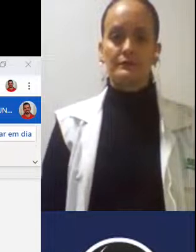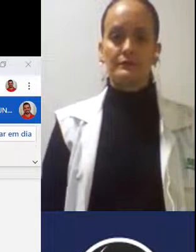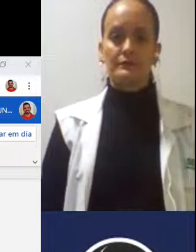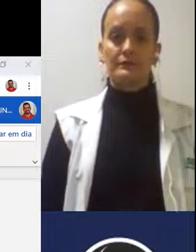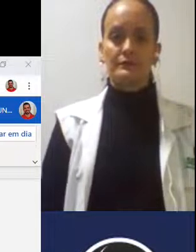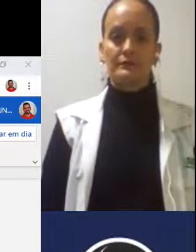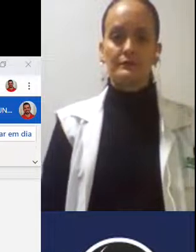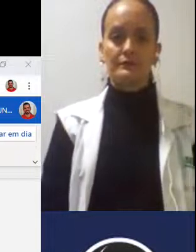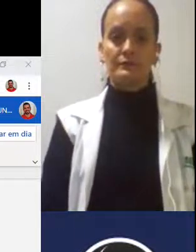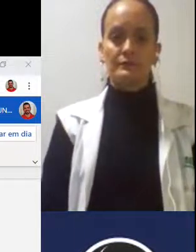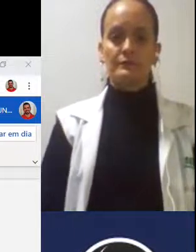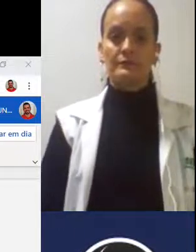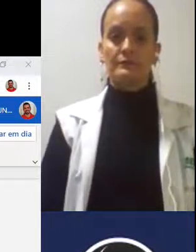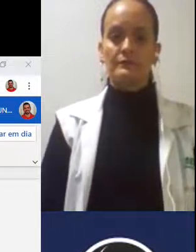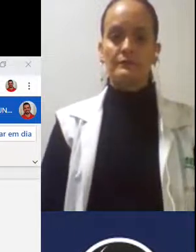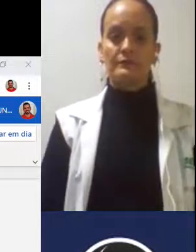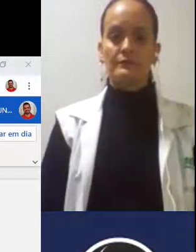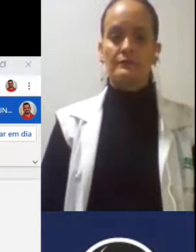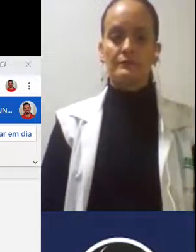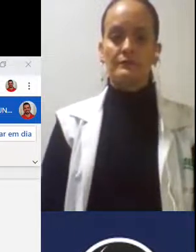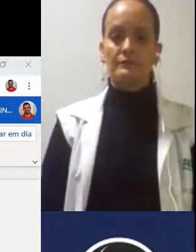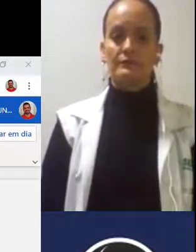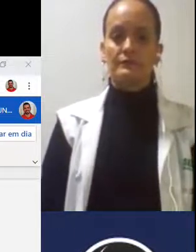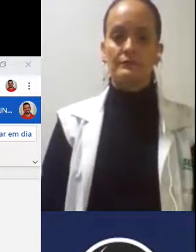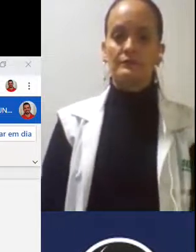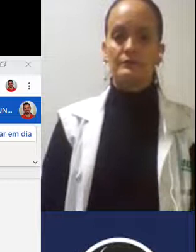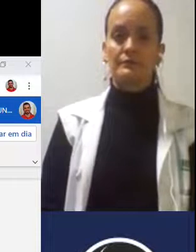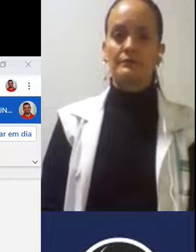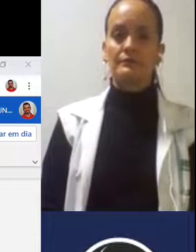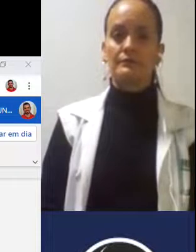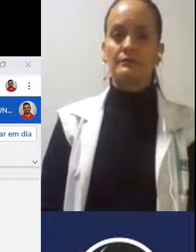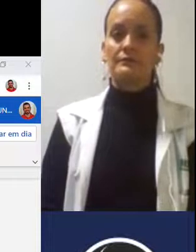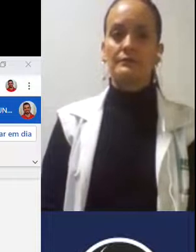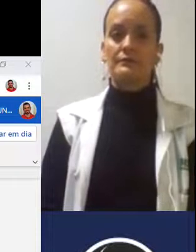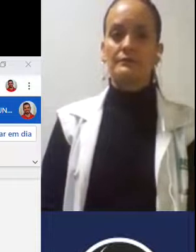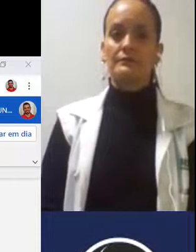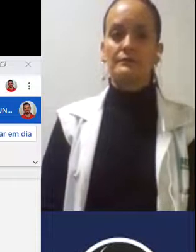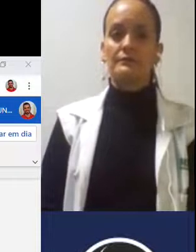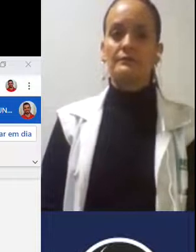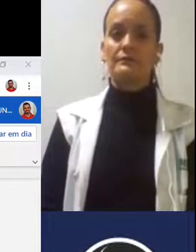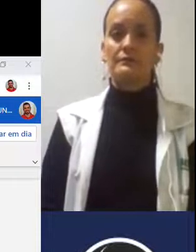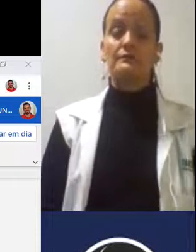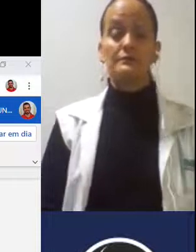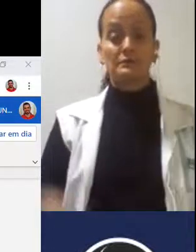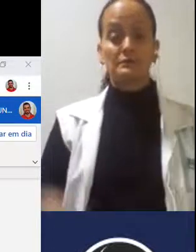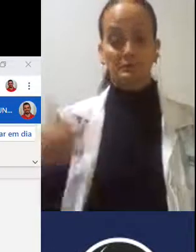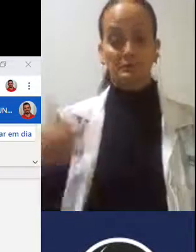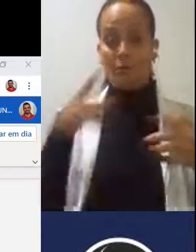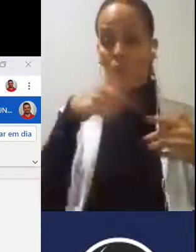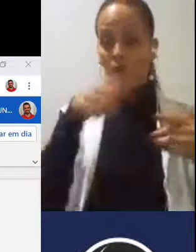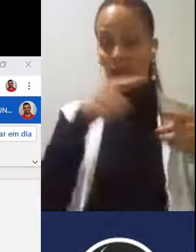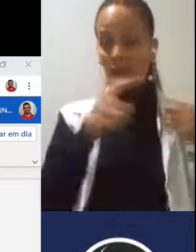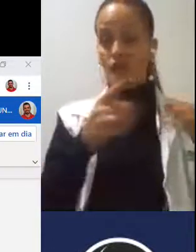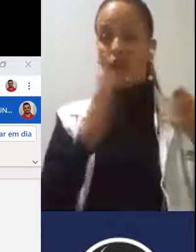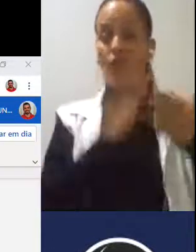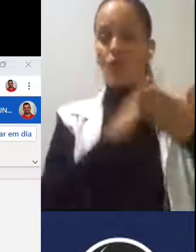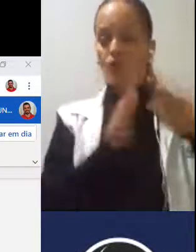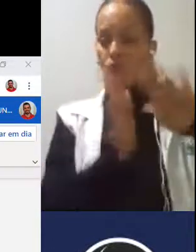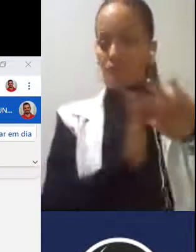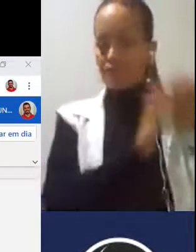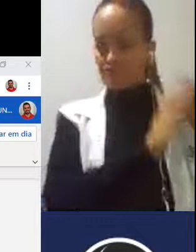Então, ó, aqui a gente vai ignorar essas resistências dos condutores porque a gente precisa calcular elas ainda, né? A gente não calculou, então